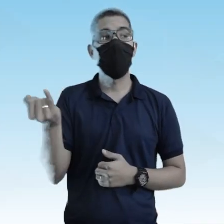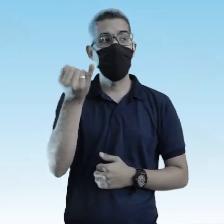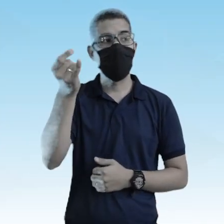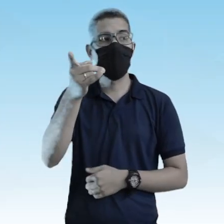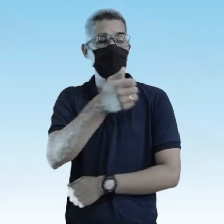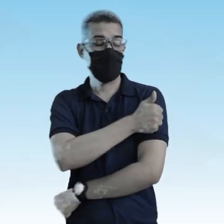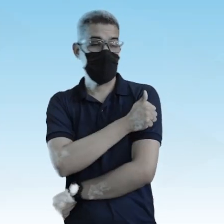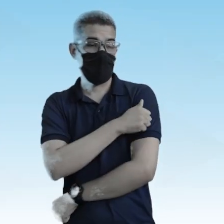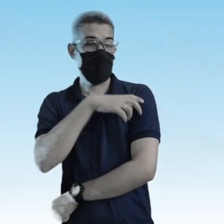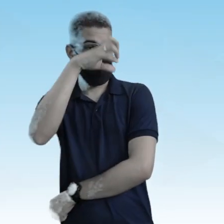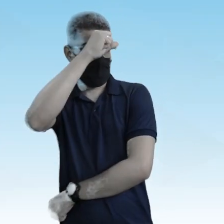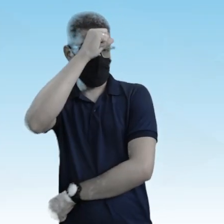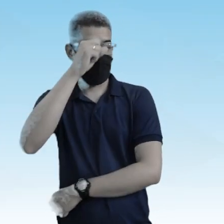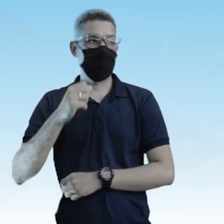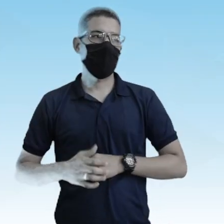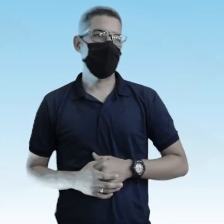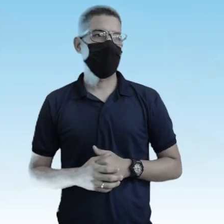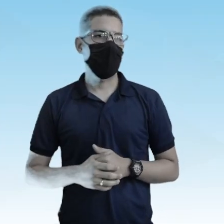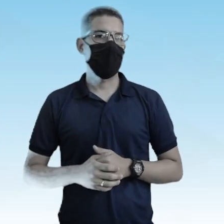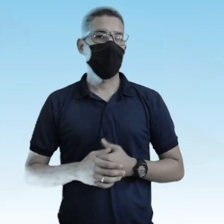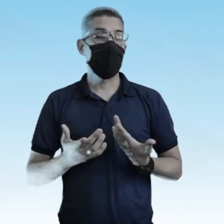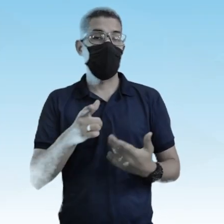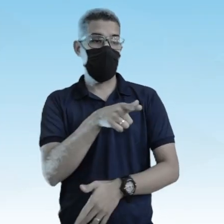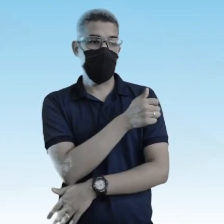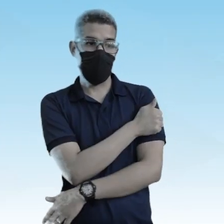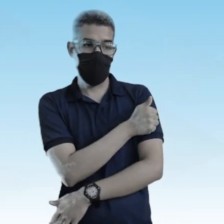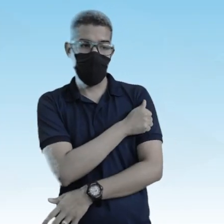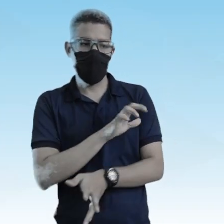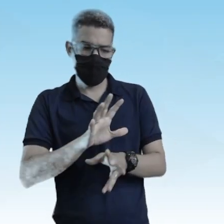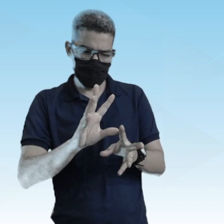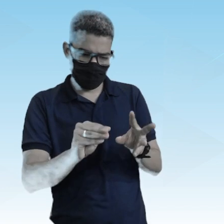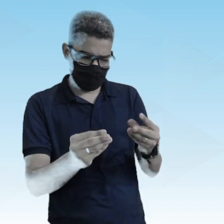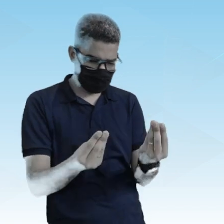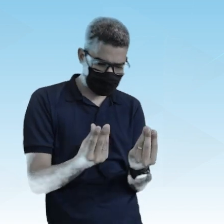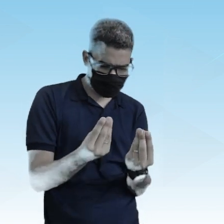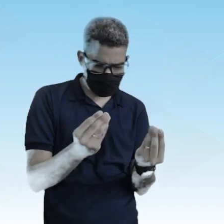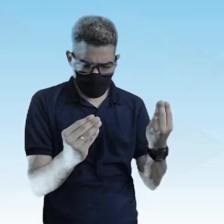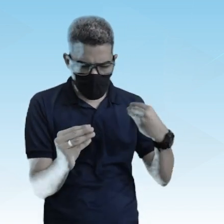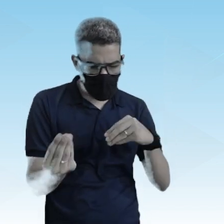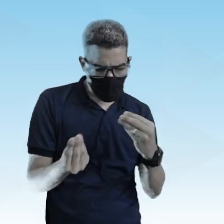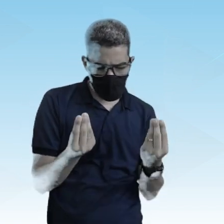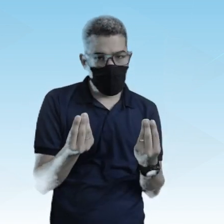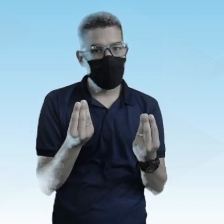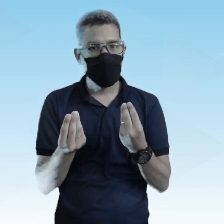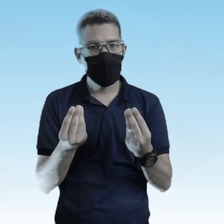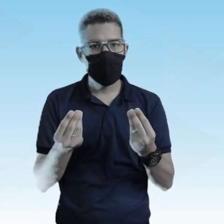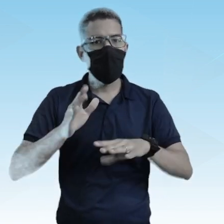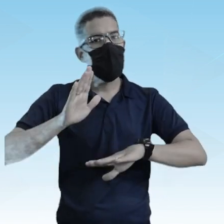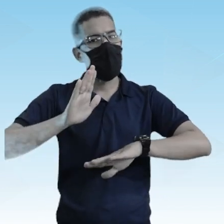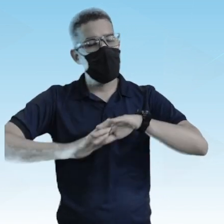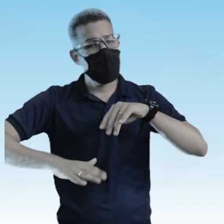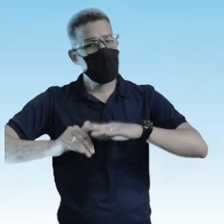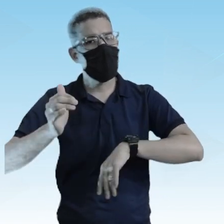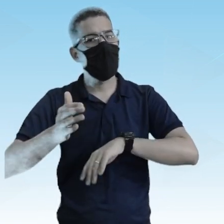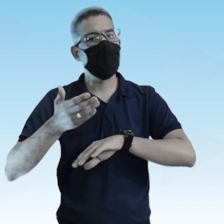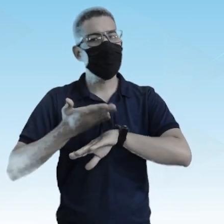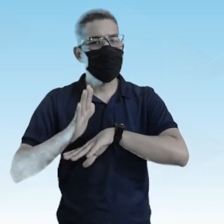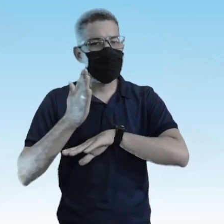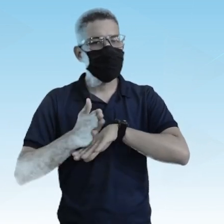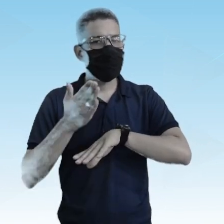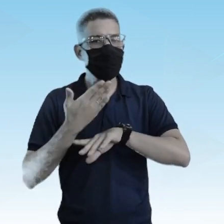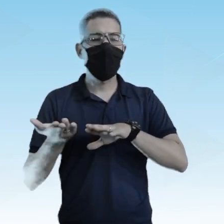aluno aprenda o manuseio desses instrumentos a partir de sua prática social mesmo,